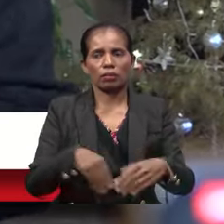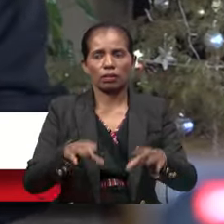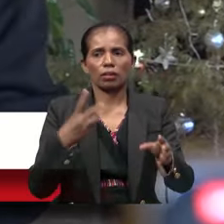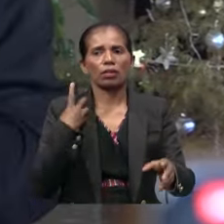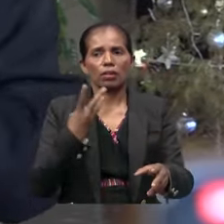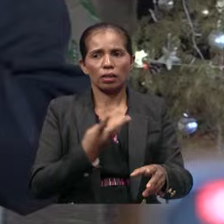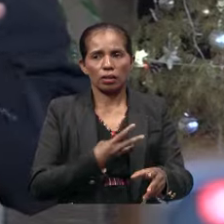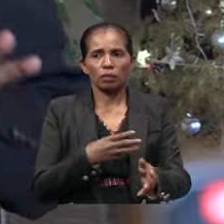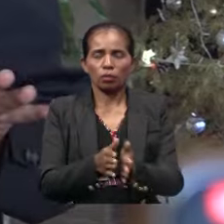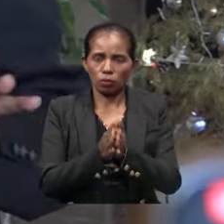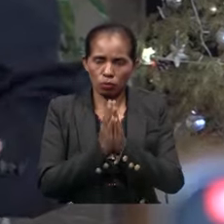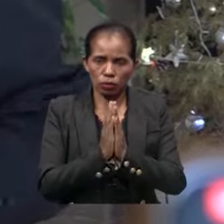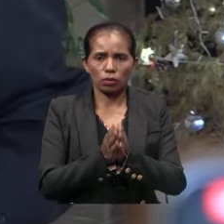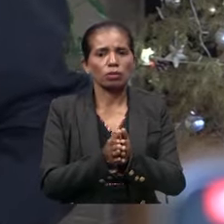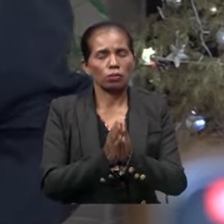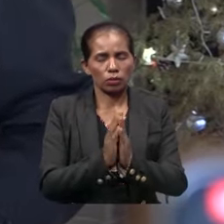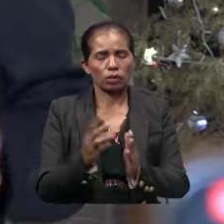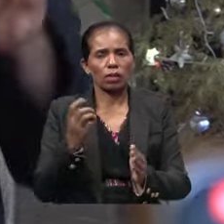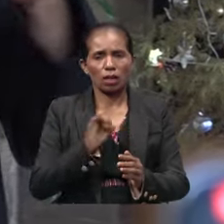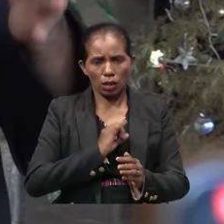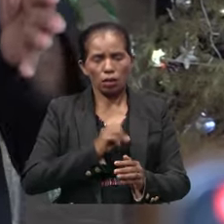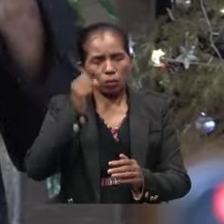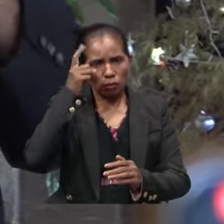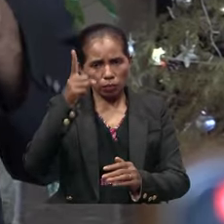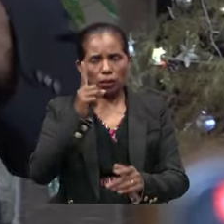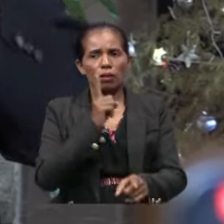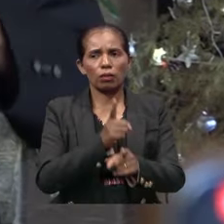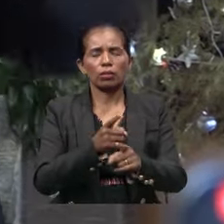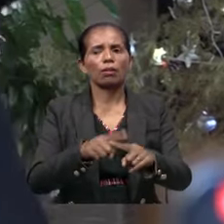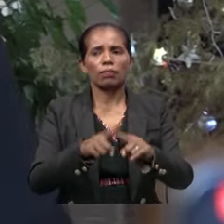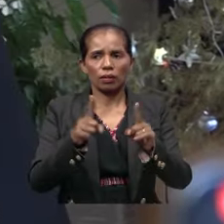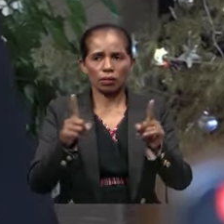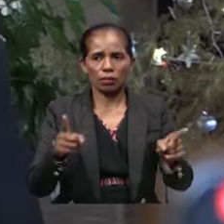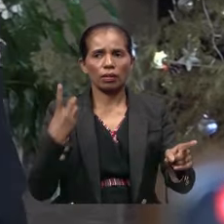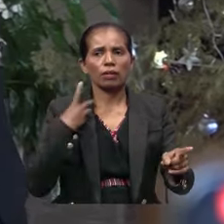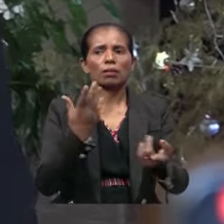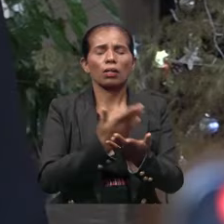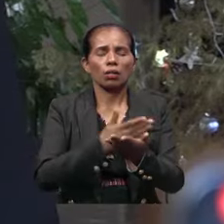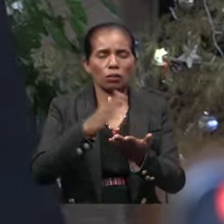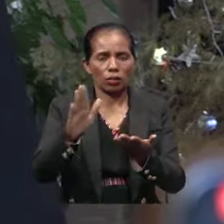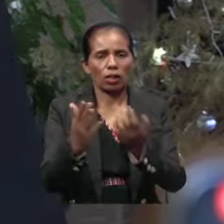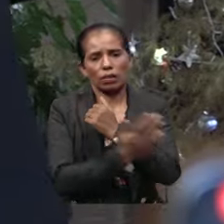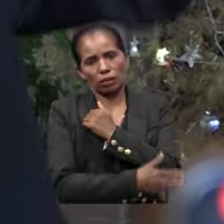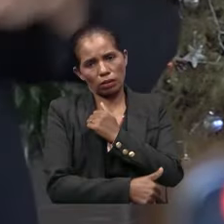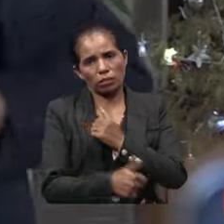e te exige malo ao compreende te deves mais bem bot nene e te passou só e liur